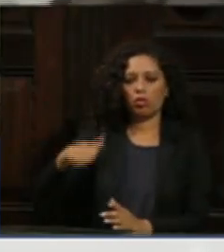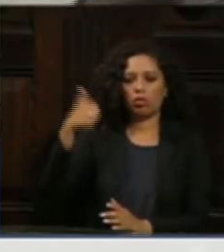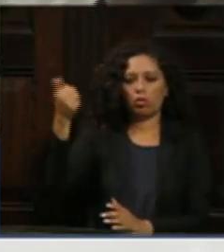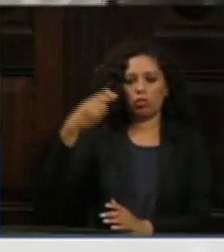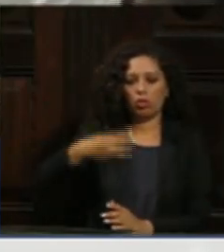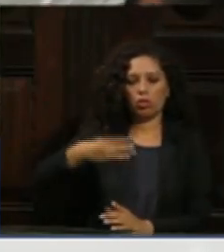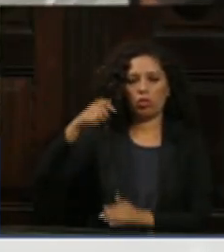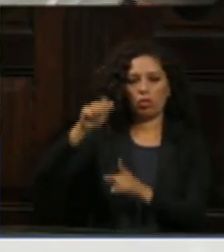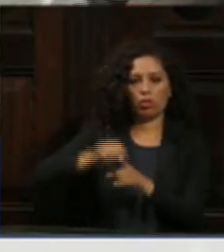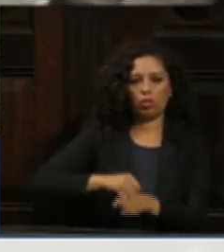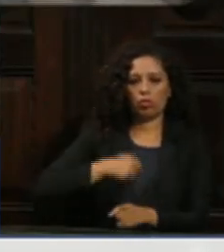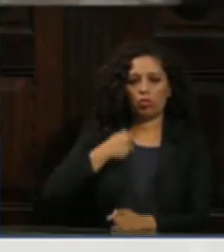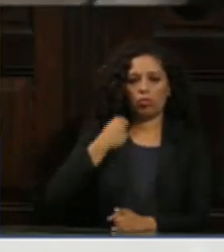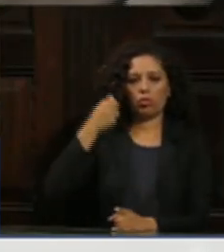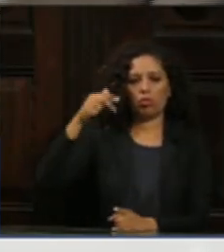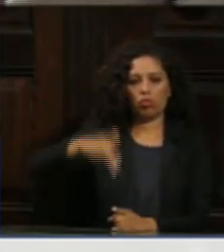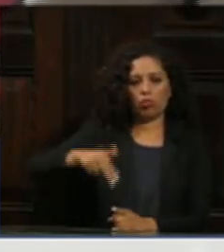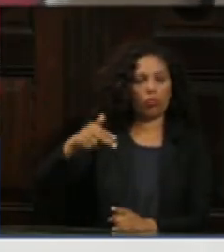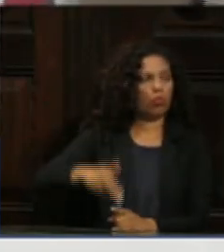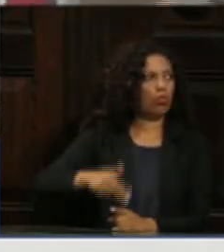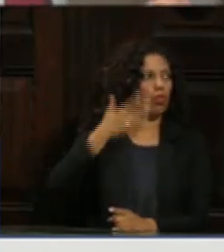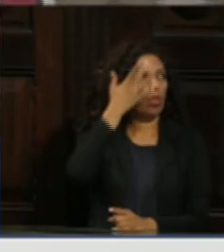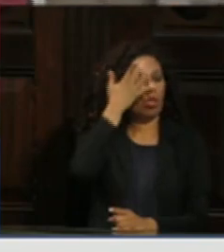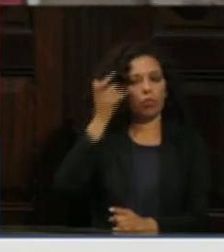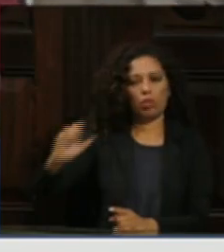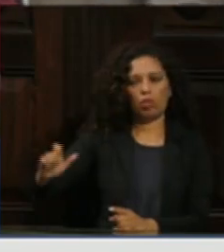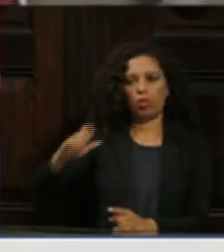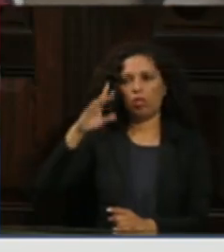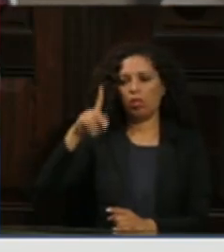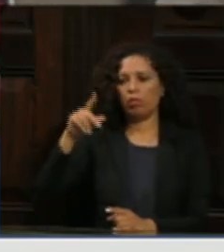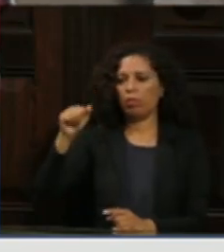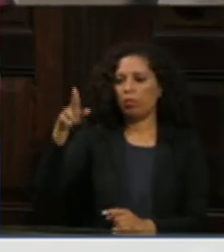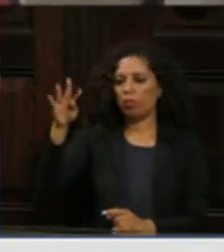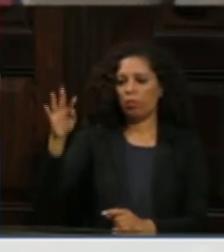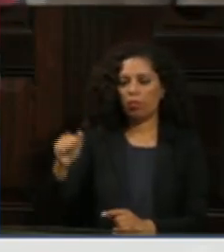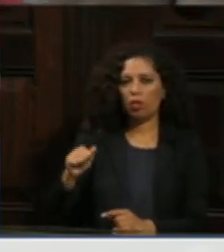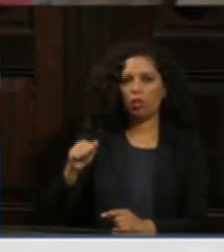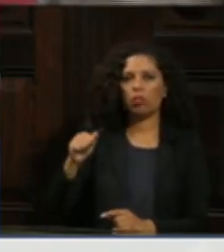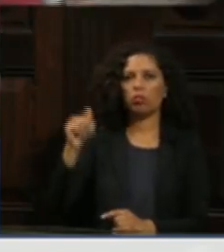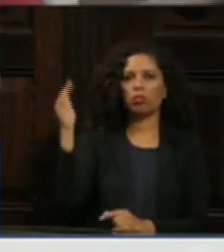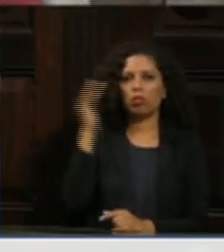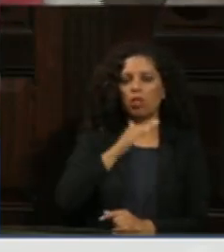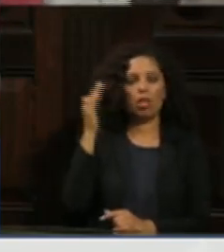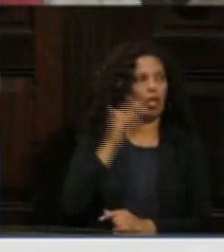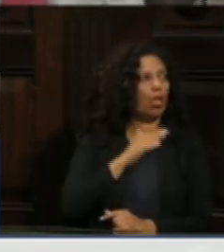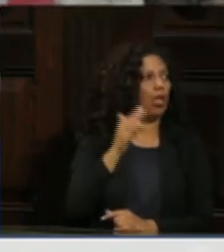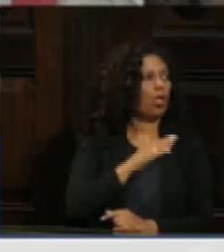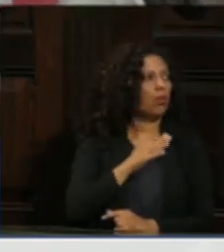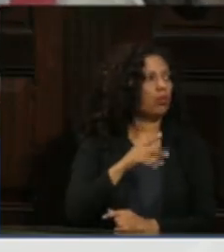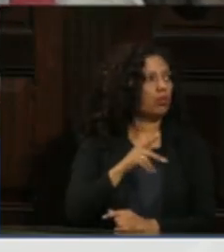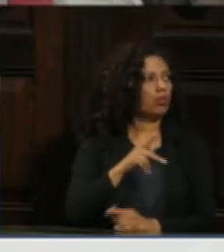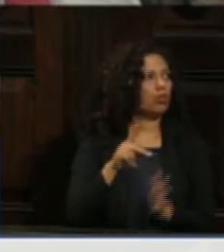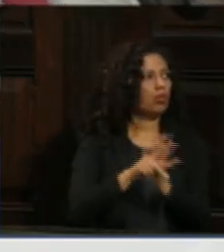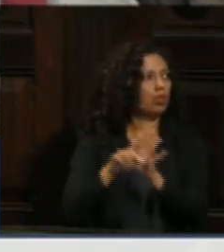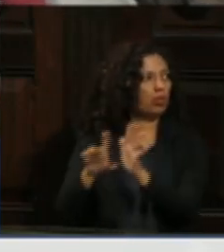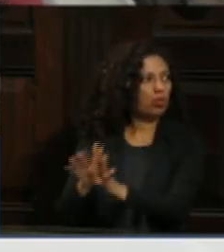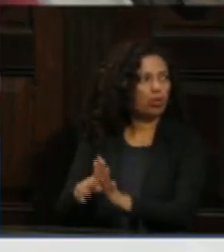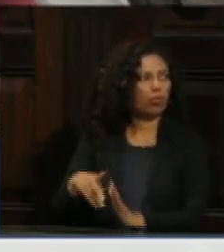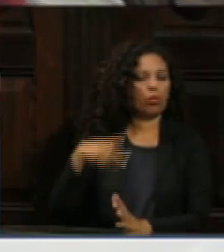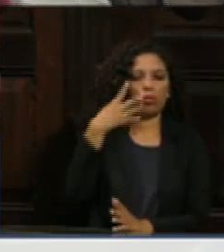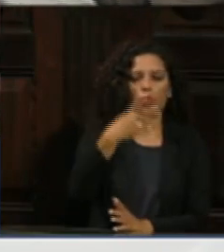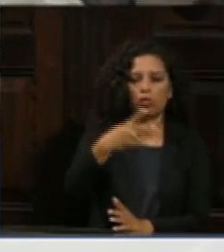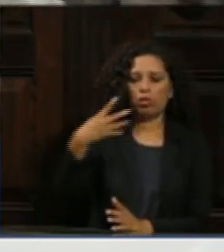esse estado de coisas, sem que isso signifique, em nenhum momento, qualquer tipo de tolerância ou leniência, né, com um ato ilícito,